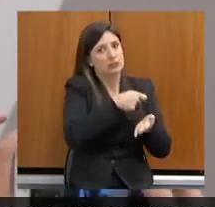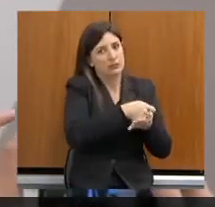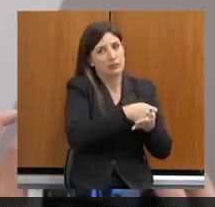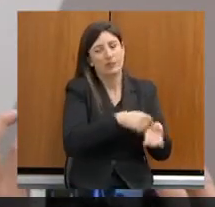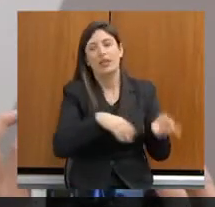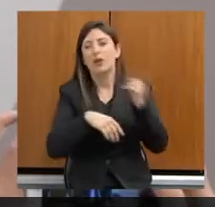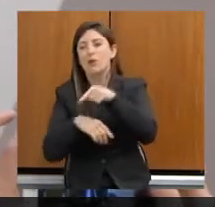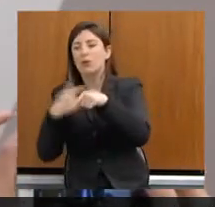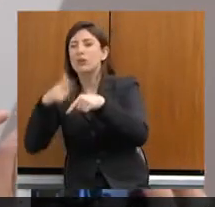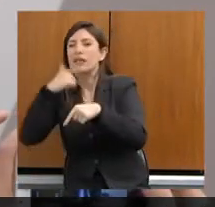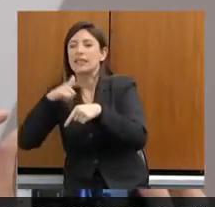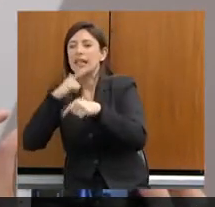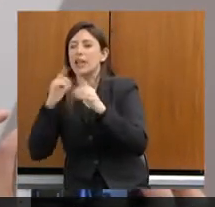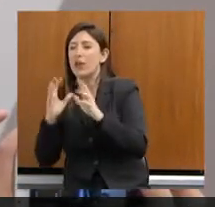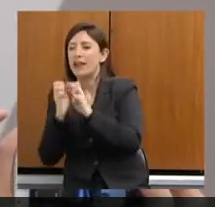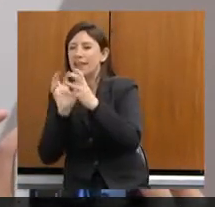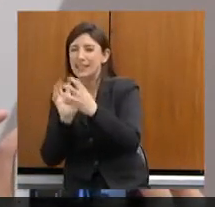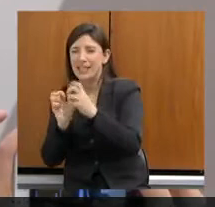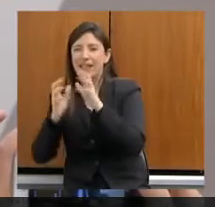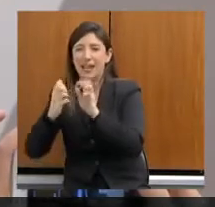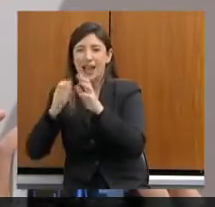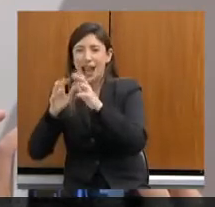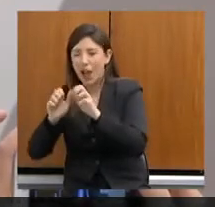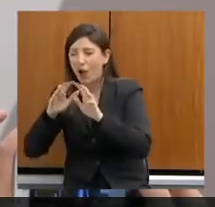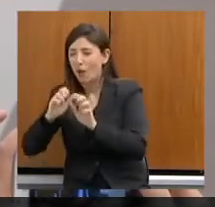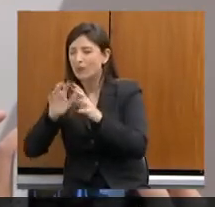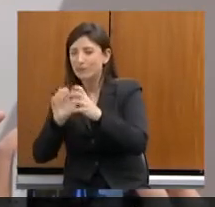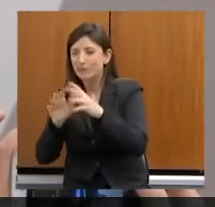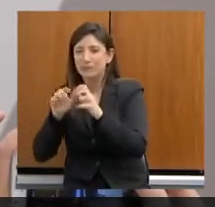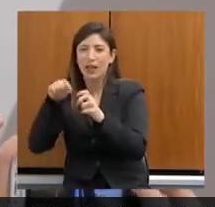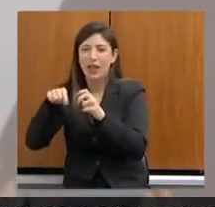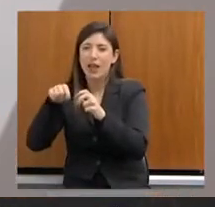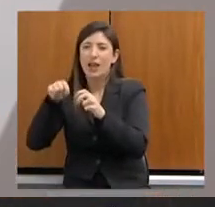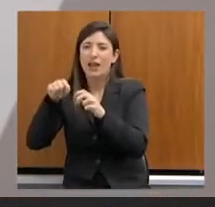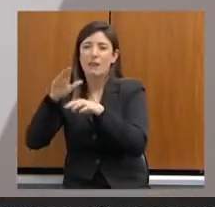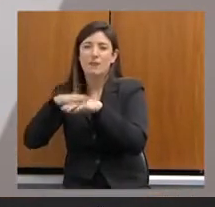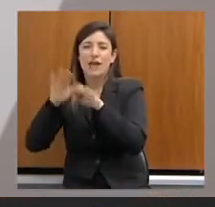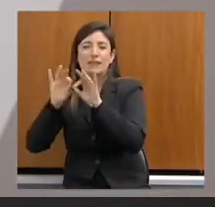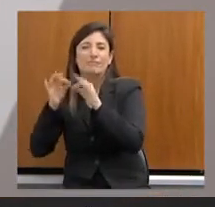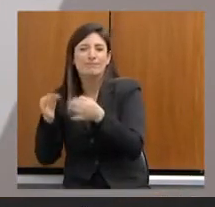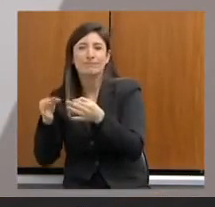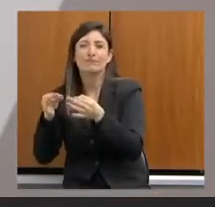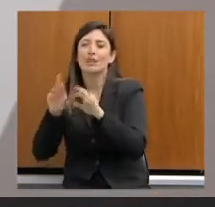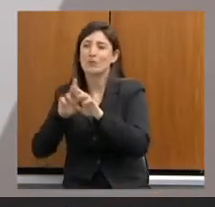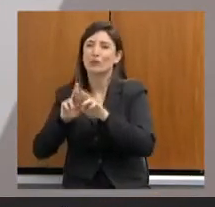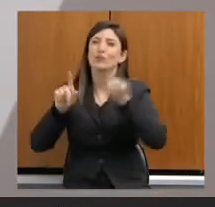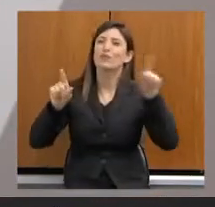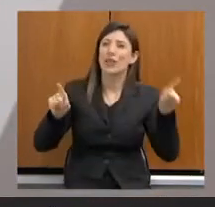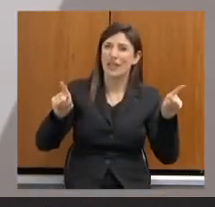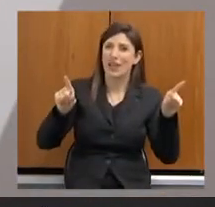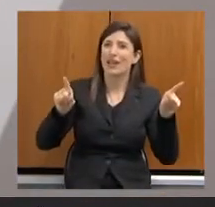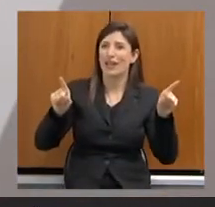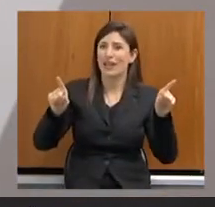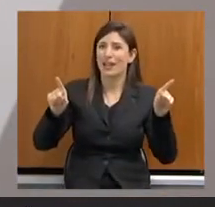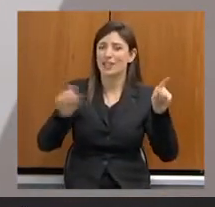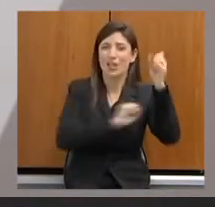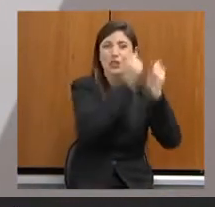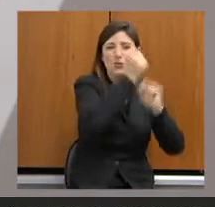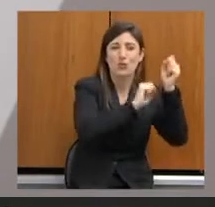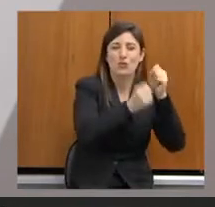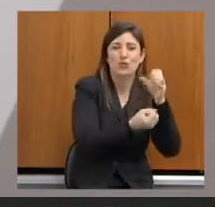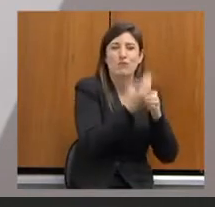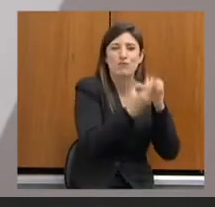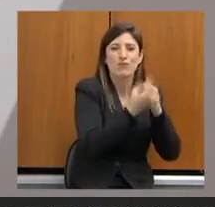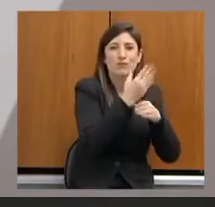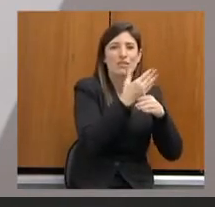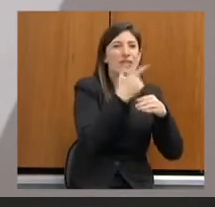mais é rústica né vamos assim você tem um pouco diferenciada e como é feito e